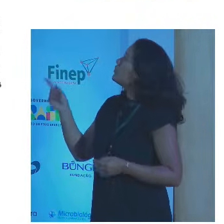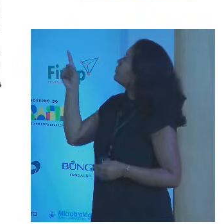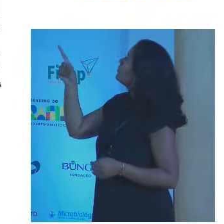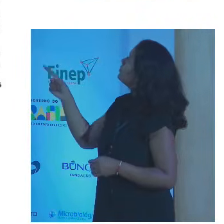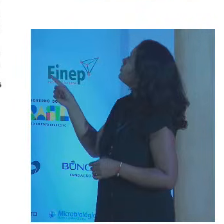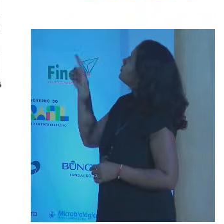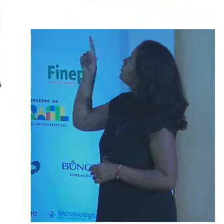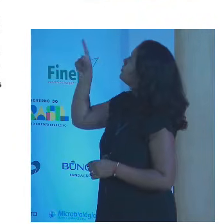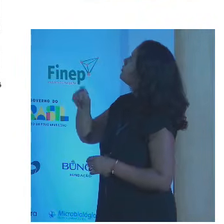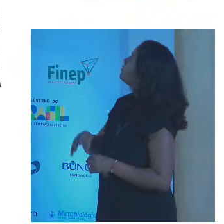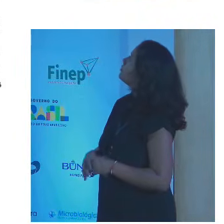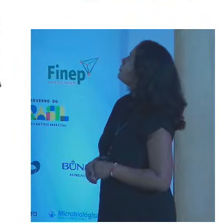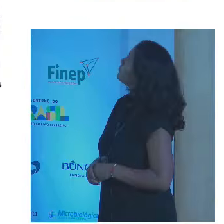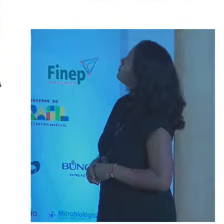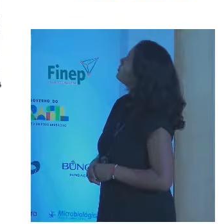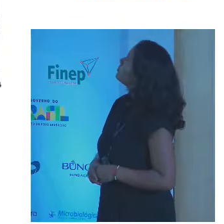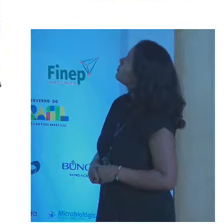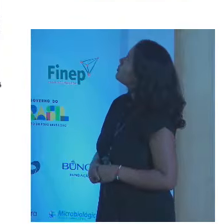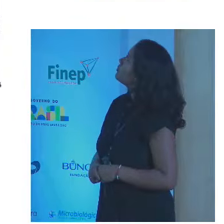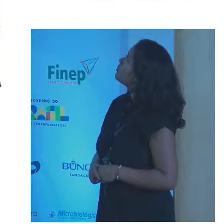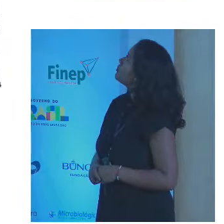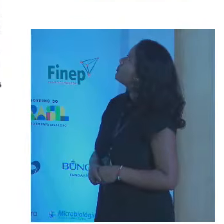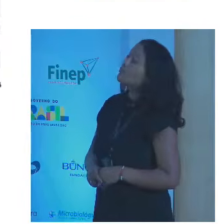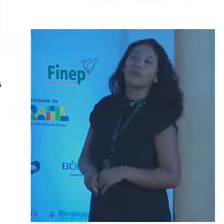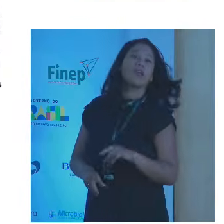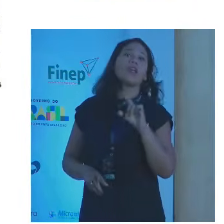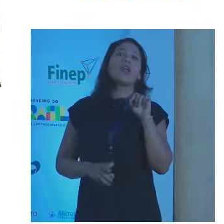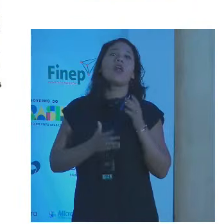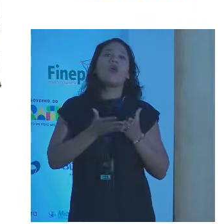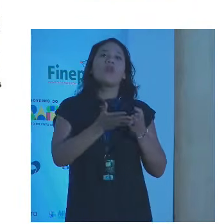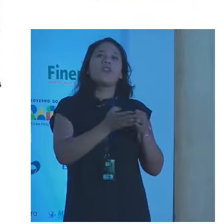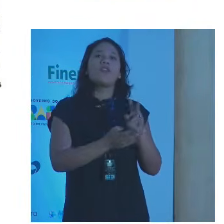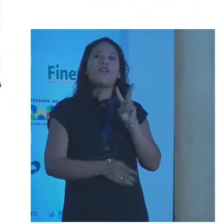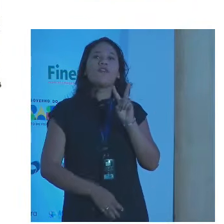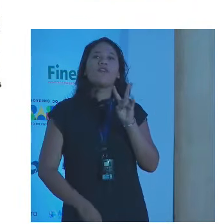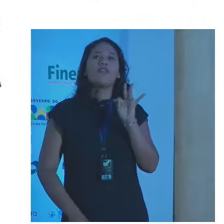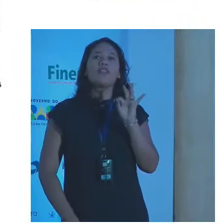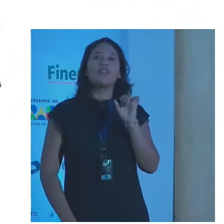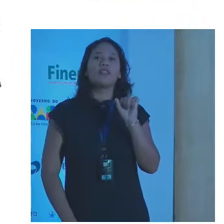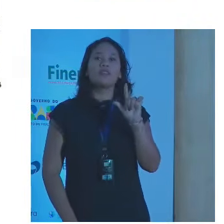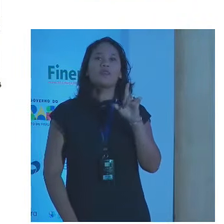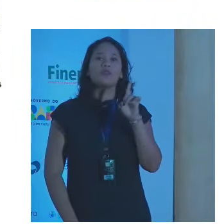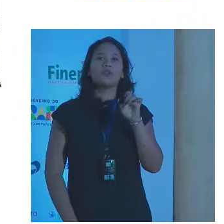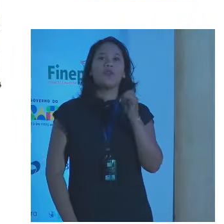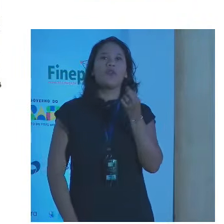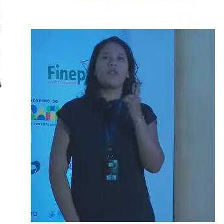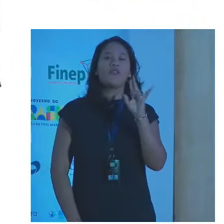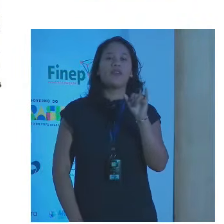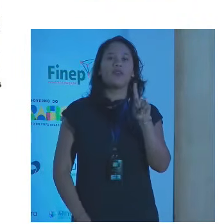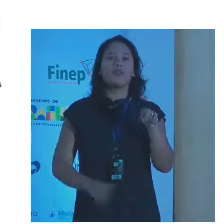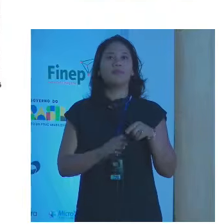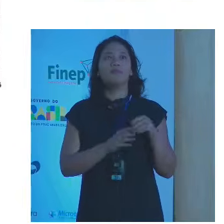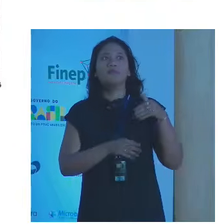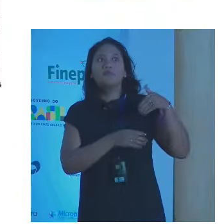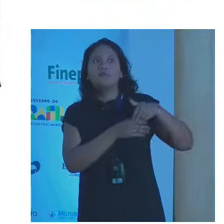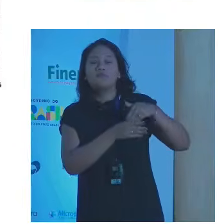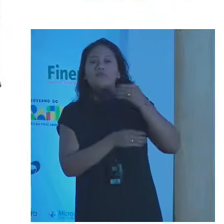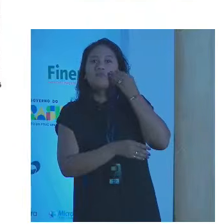para se candidatar ao uso do navio Vital de Oliveira. A gente está concorrendo através